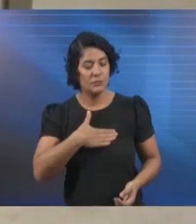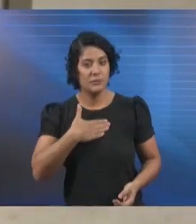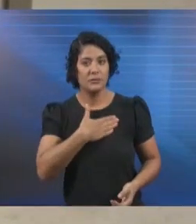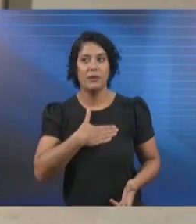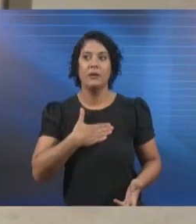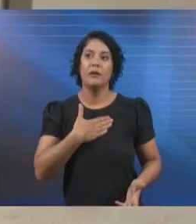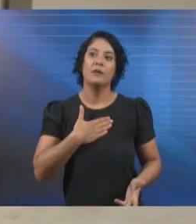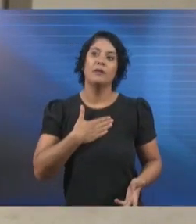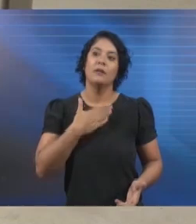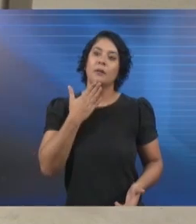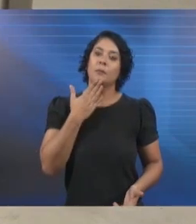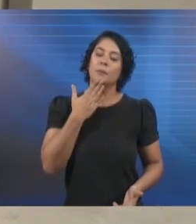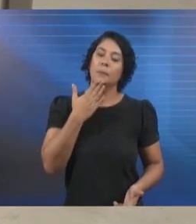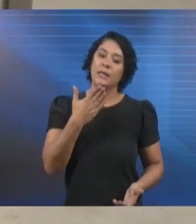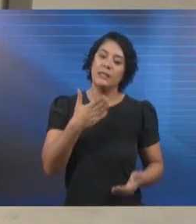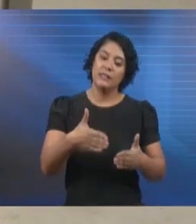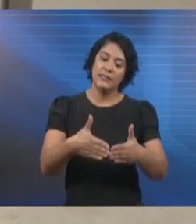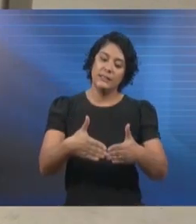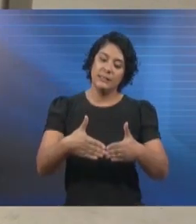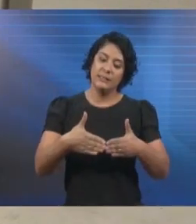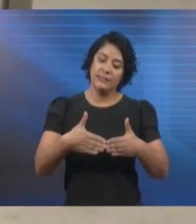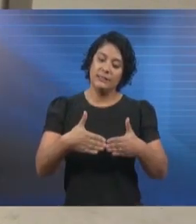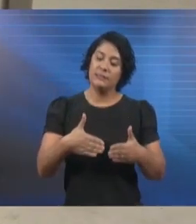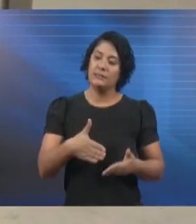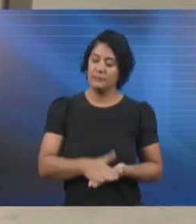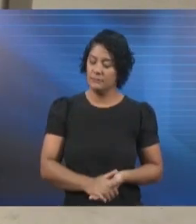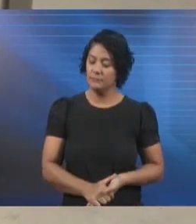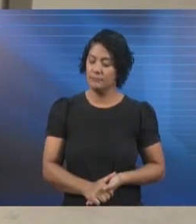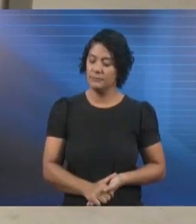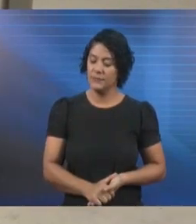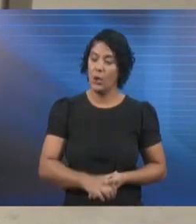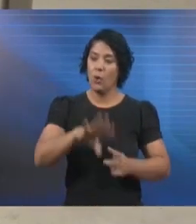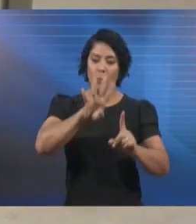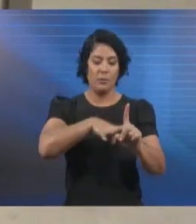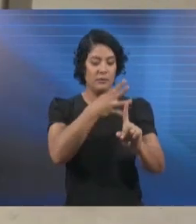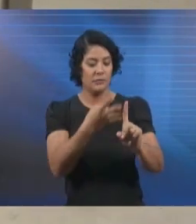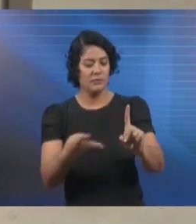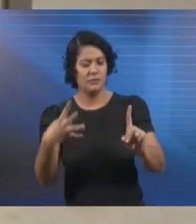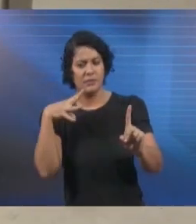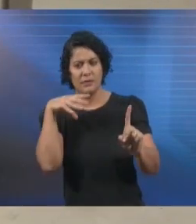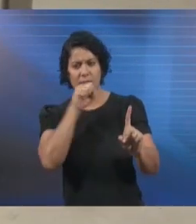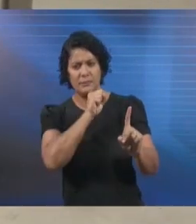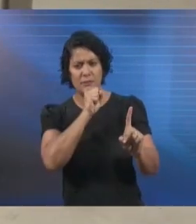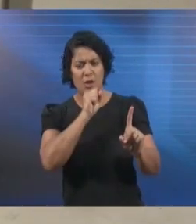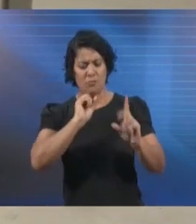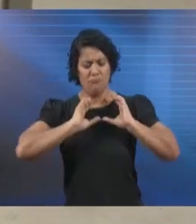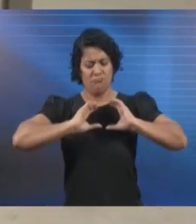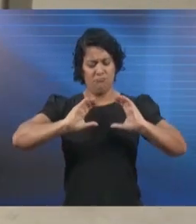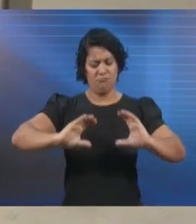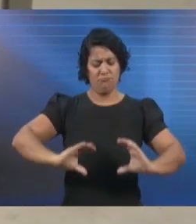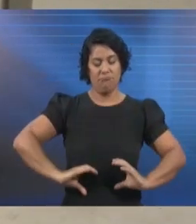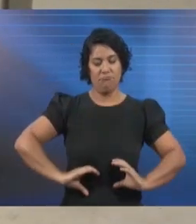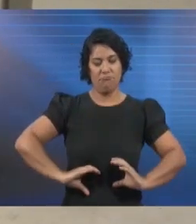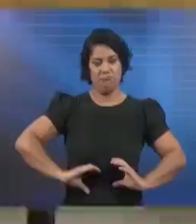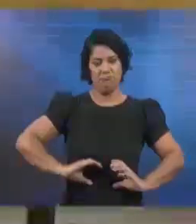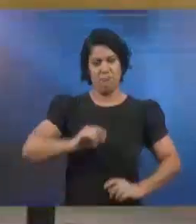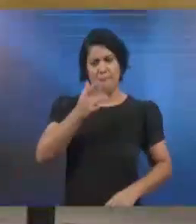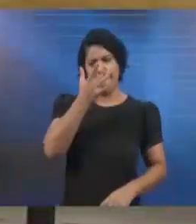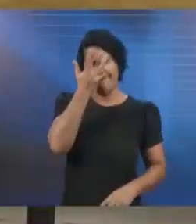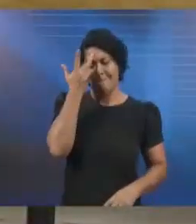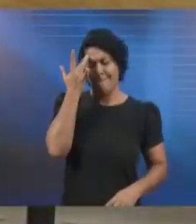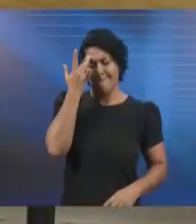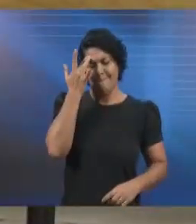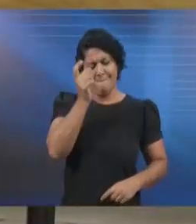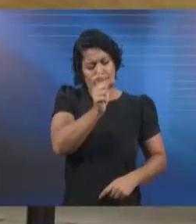de pedir licença ao plenário para prestar Uma Breve homenagem a um grande cidadão ser humano